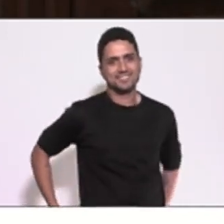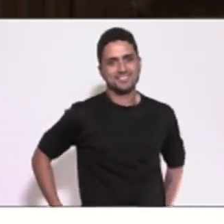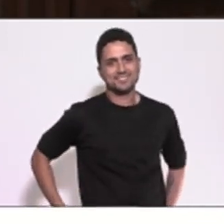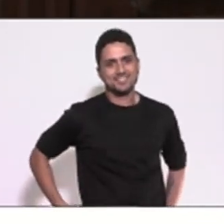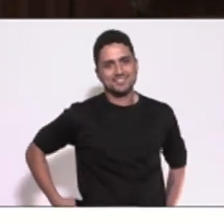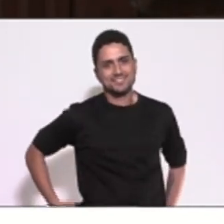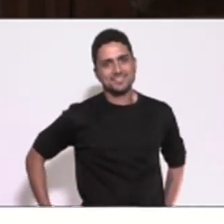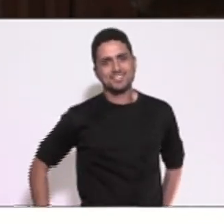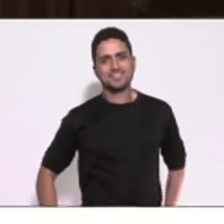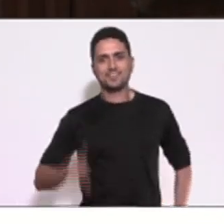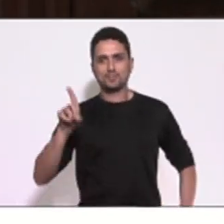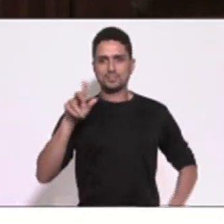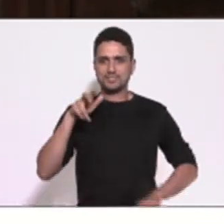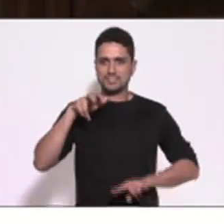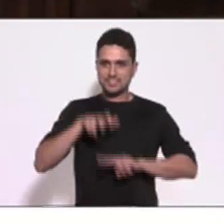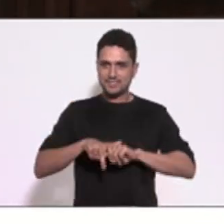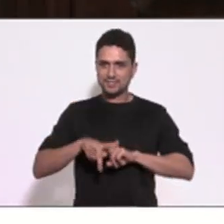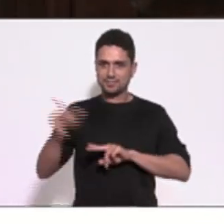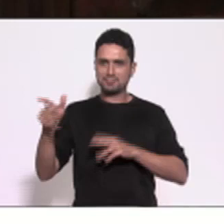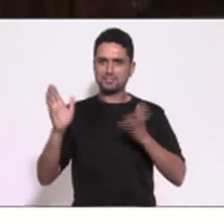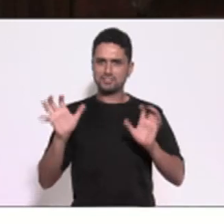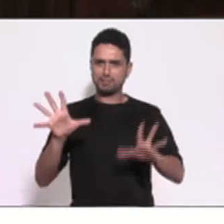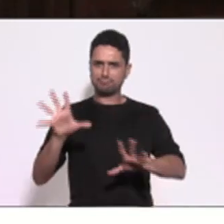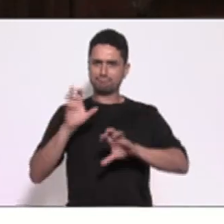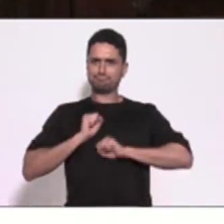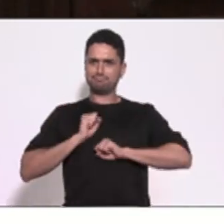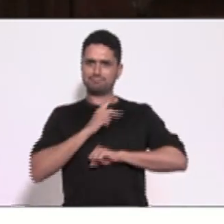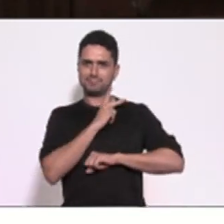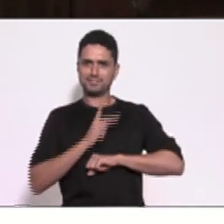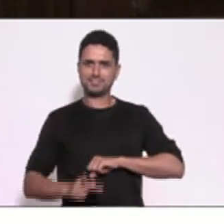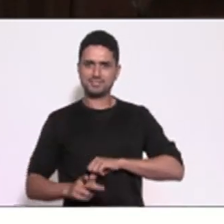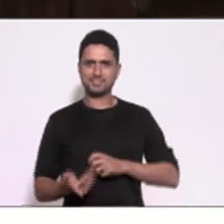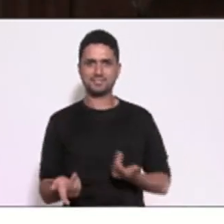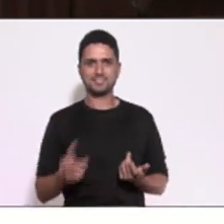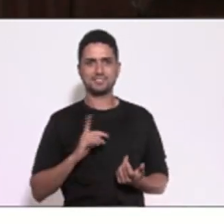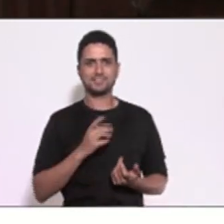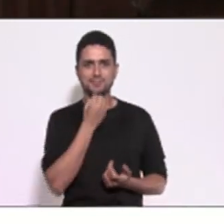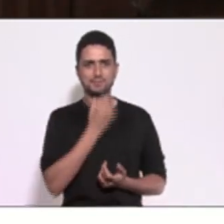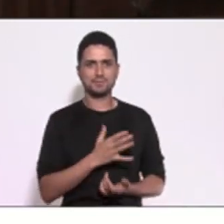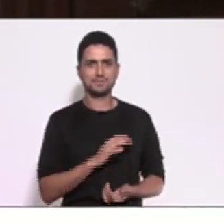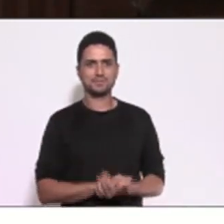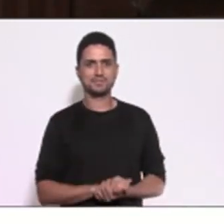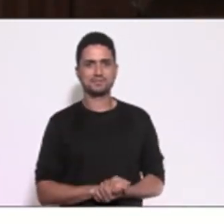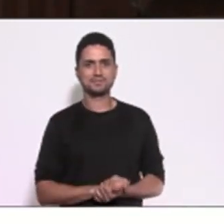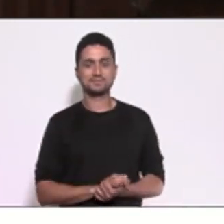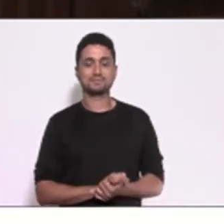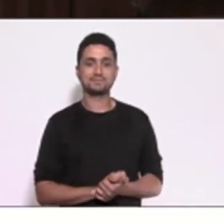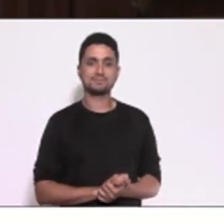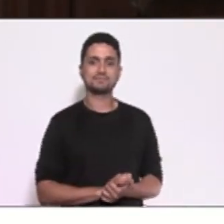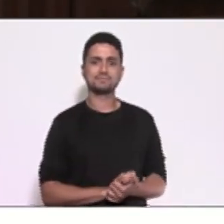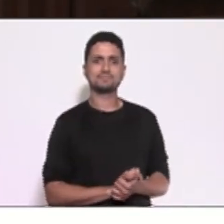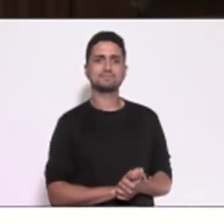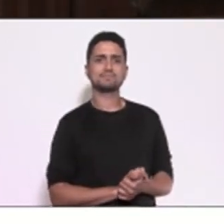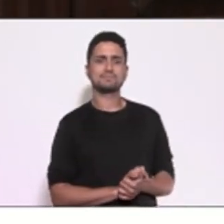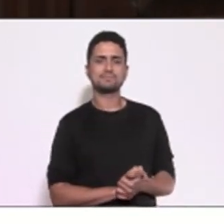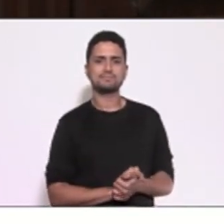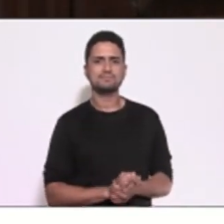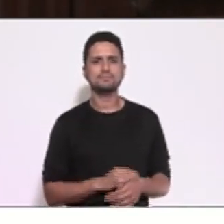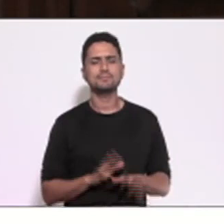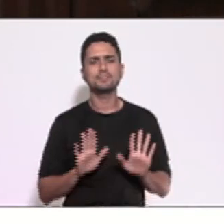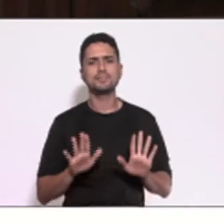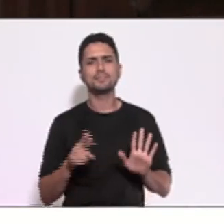já incorporou os princípios verticais dessa presidência. Mas eu queria